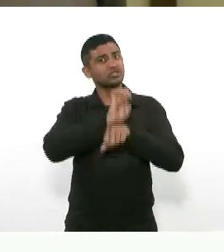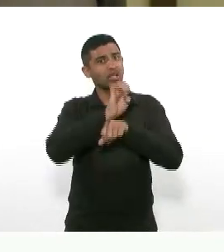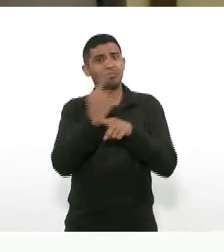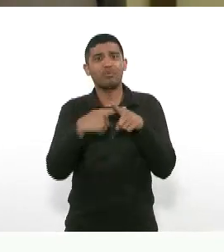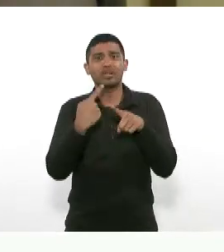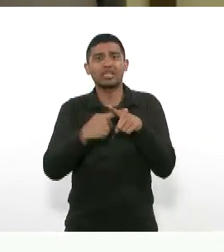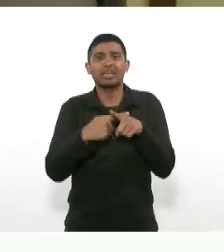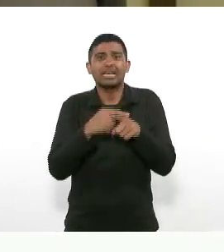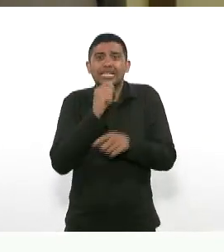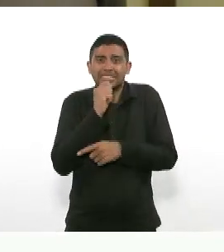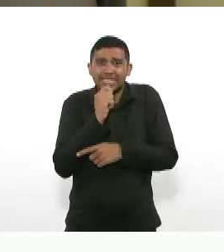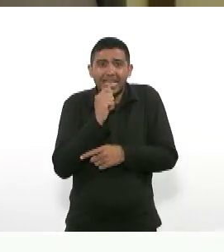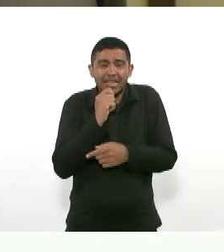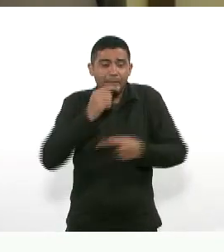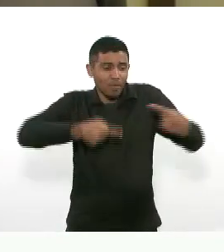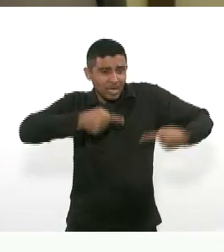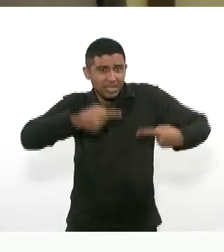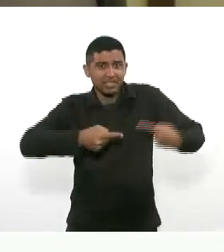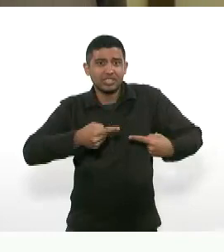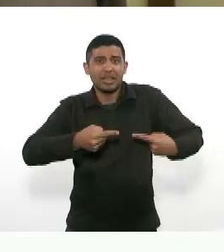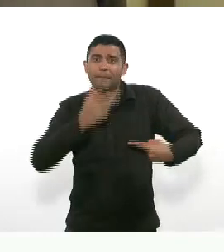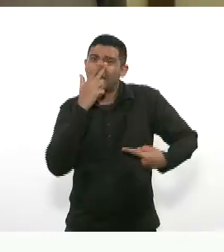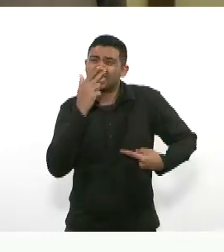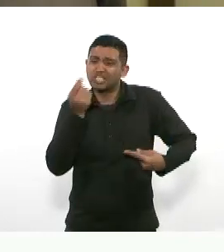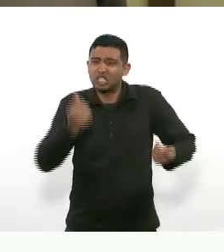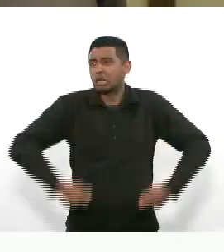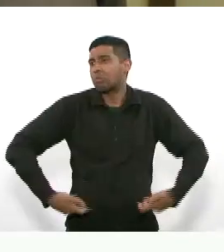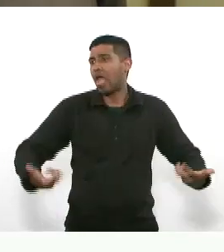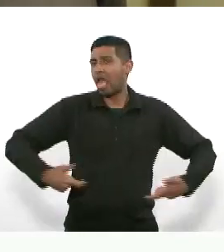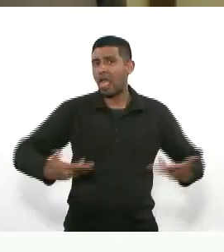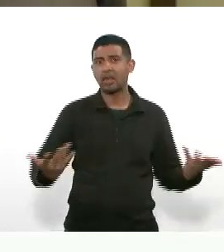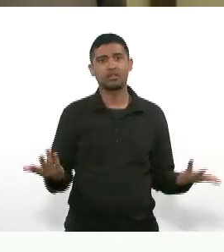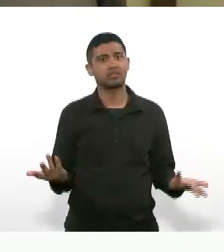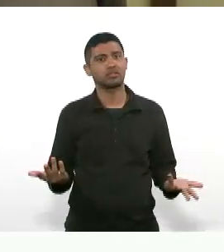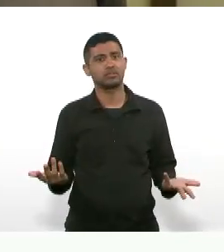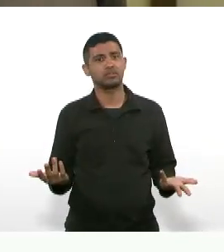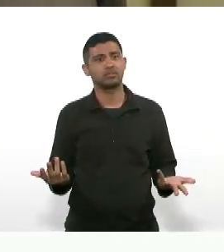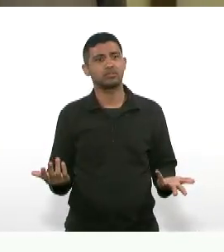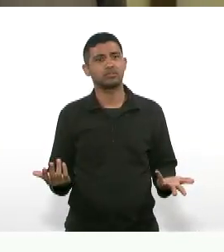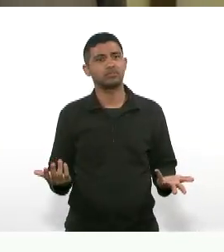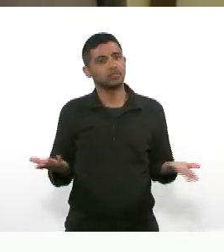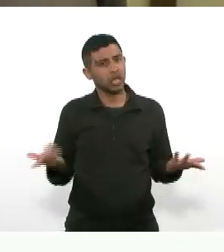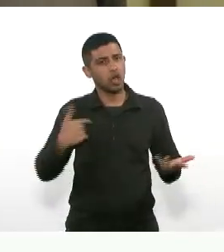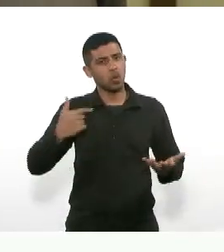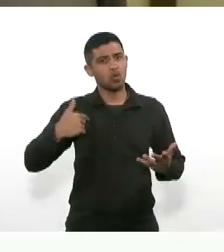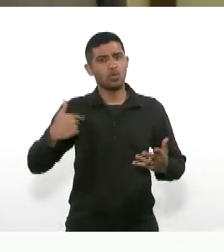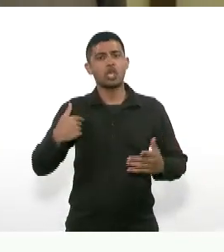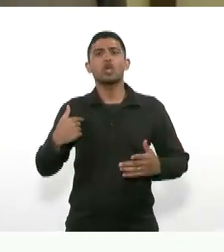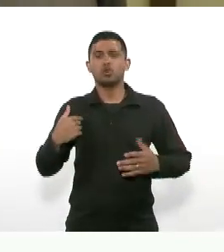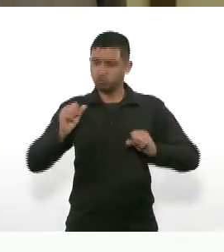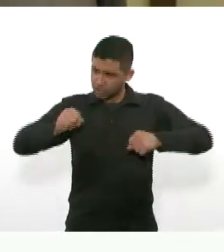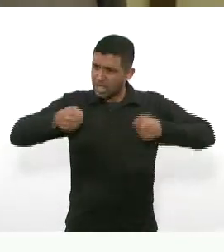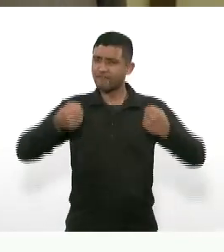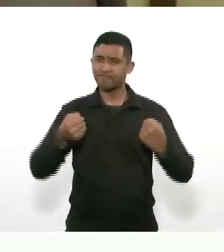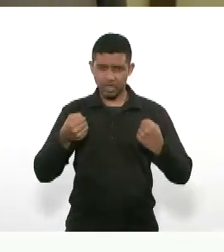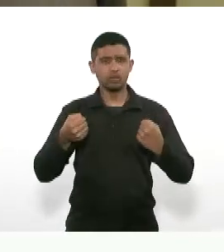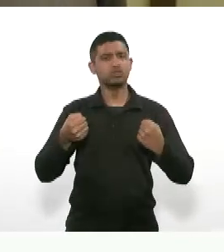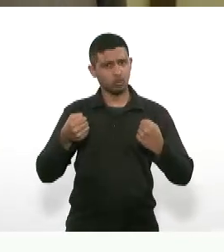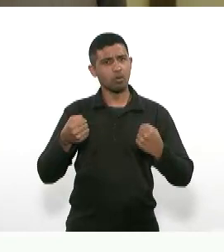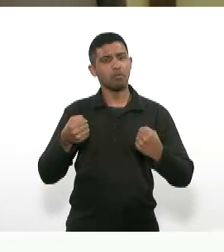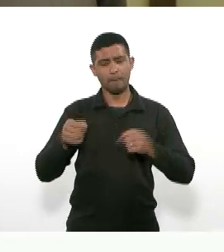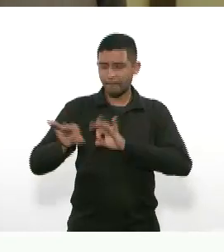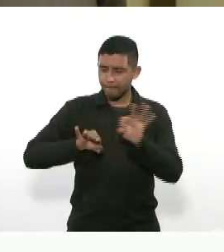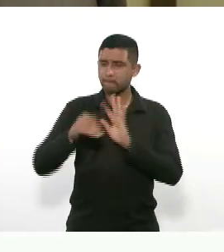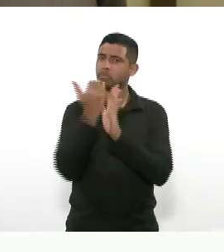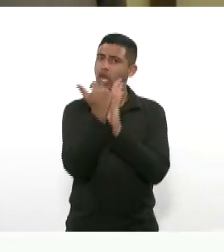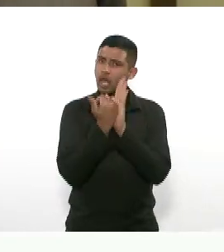gastamos dinheiro, recursos à toa. Então, o plano, eu sou extrema defensora de plano. E as ações vão